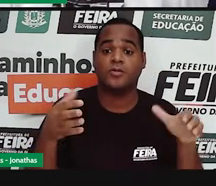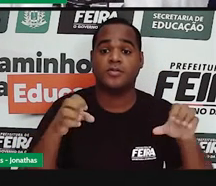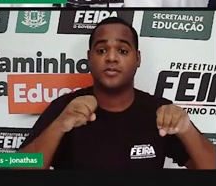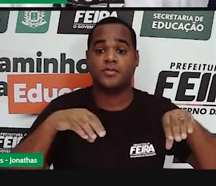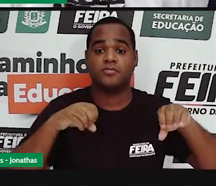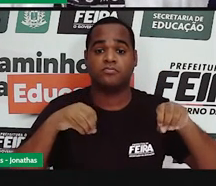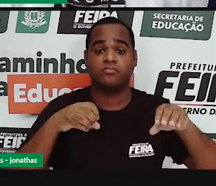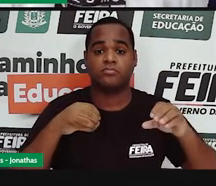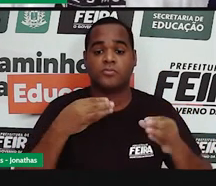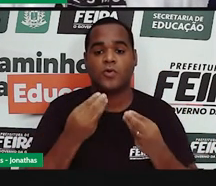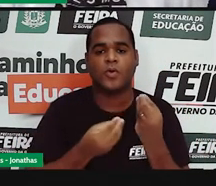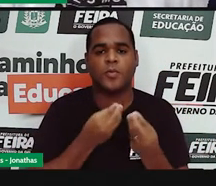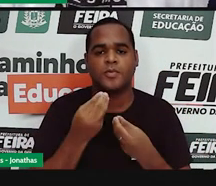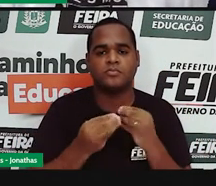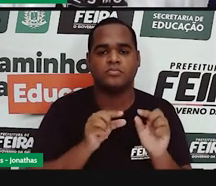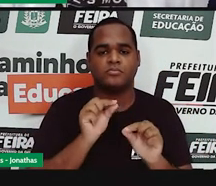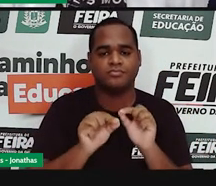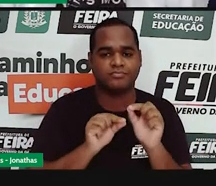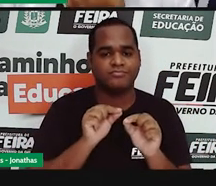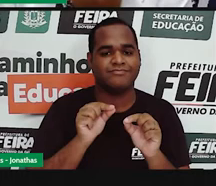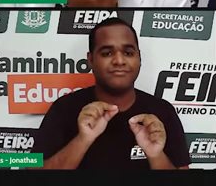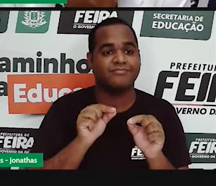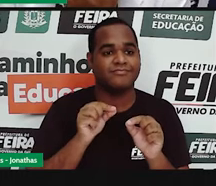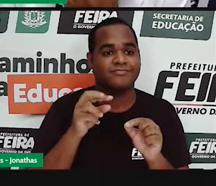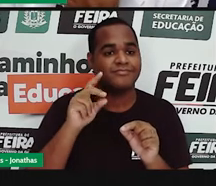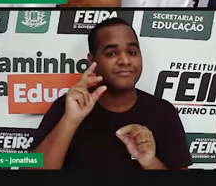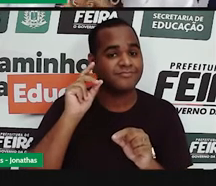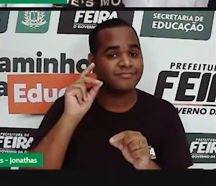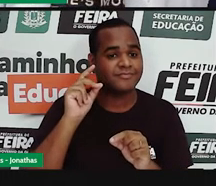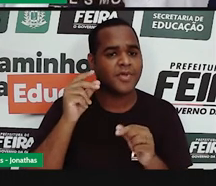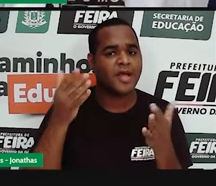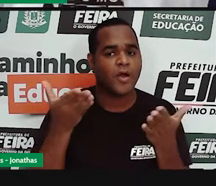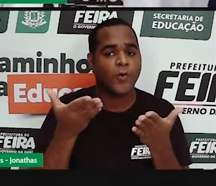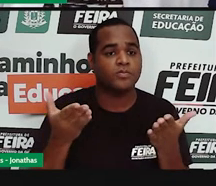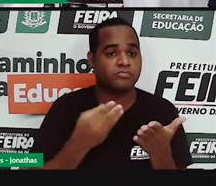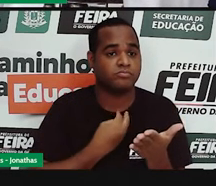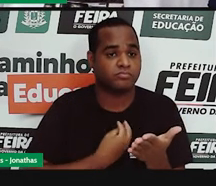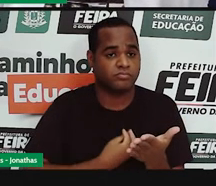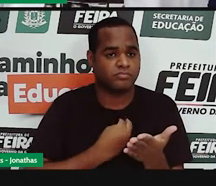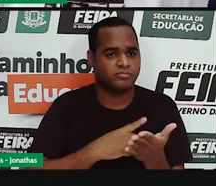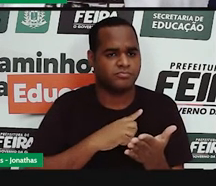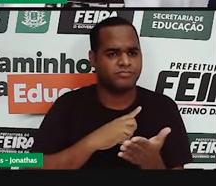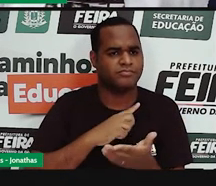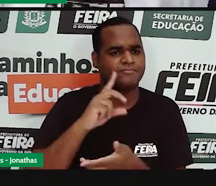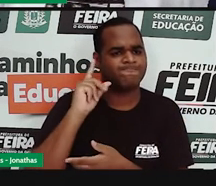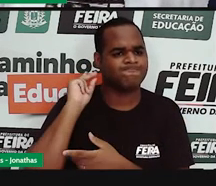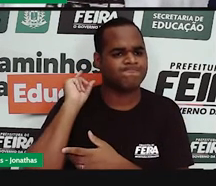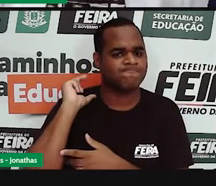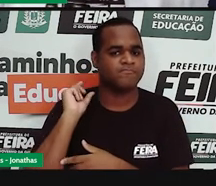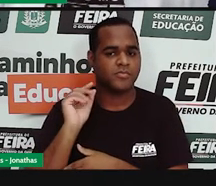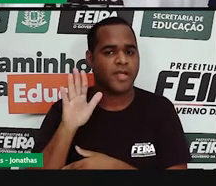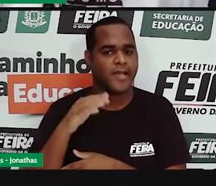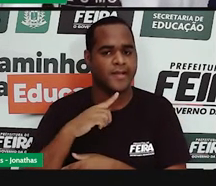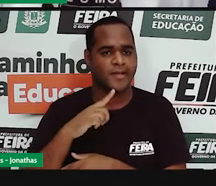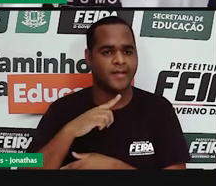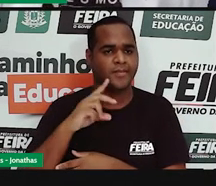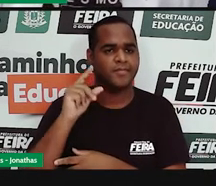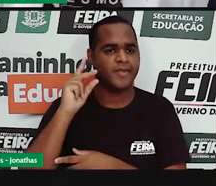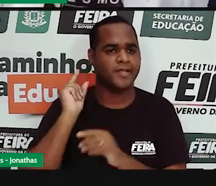hoje a gente vai se focar na Antiguidade Clássica, que é o período da história que vai desde o século